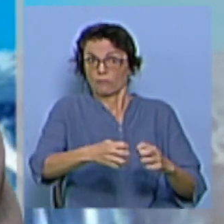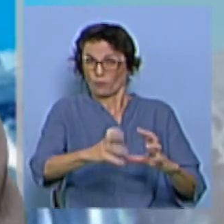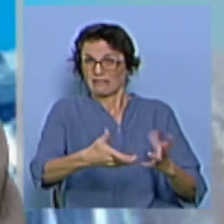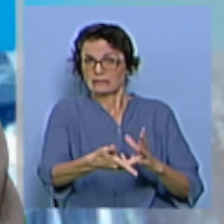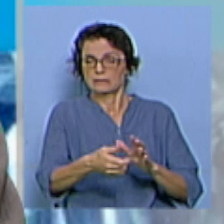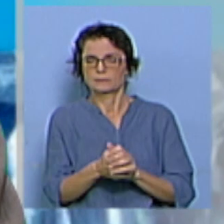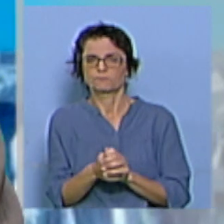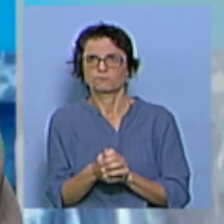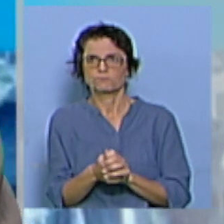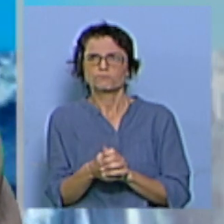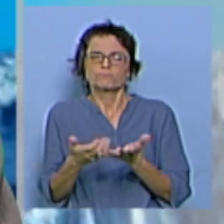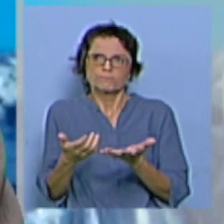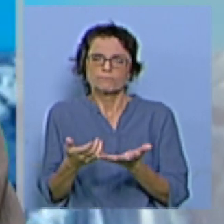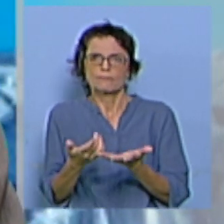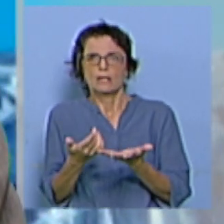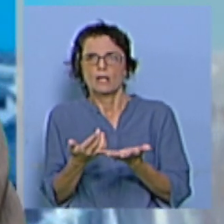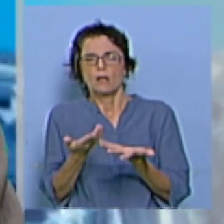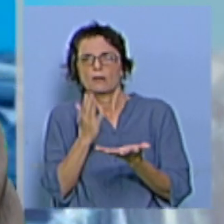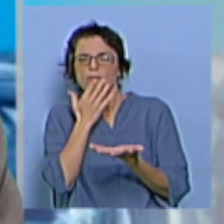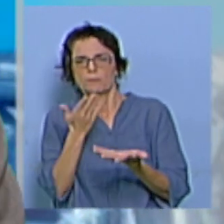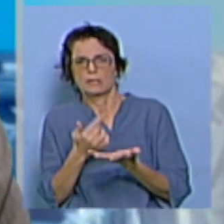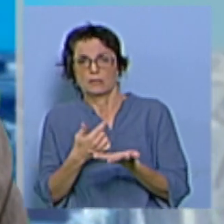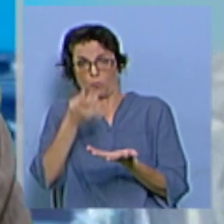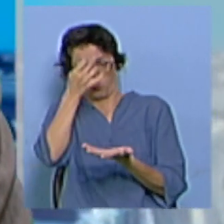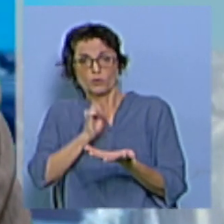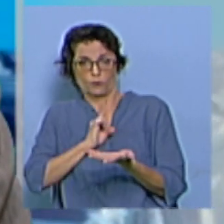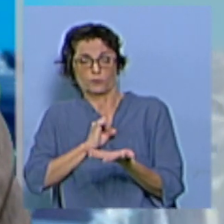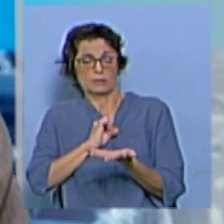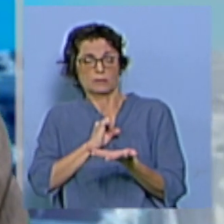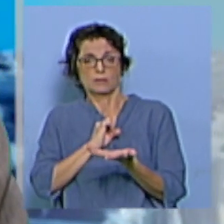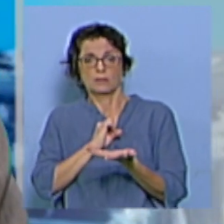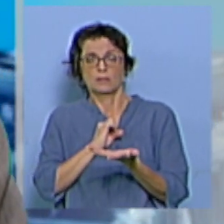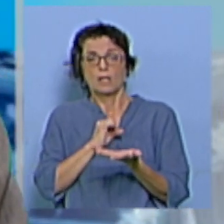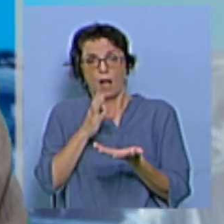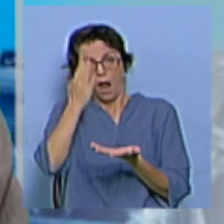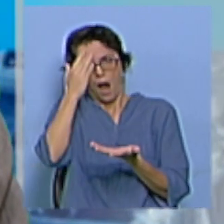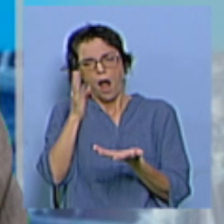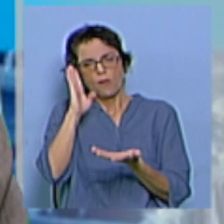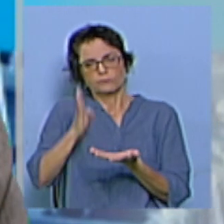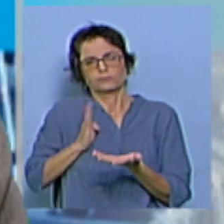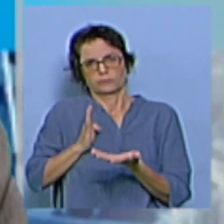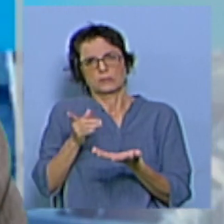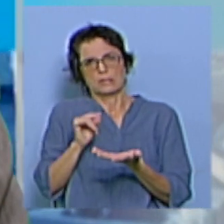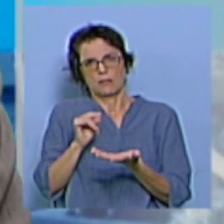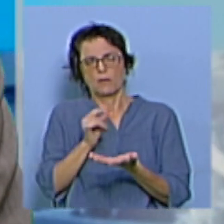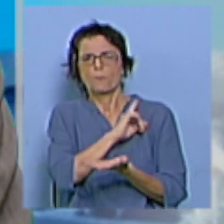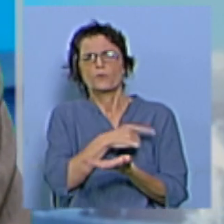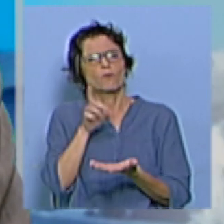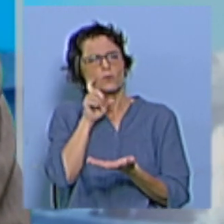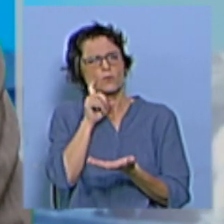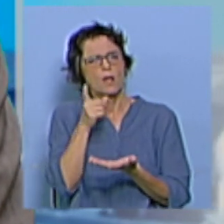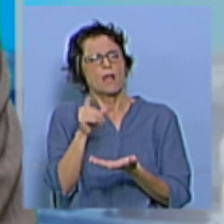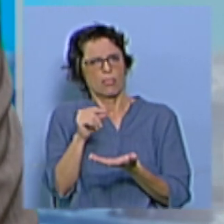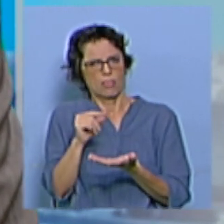entender, eu acho que às Forças Armadas e Forças de Segurança deveria ser dado mais espaço exatamente até na